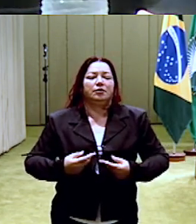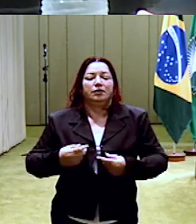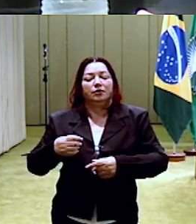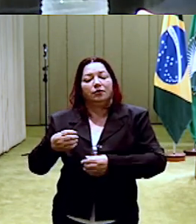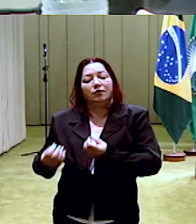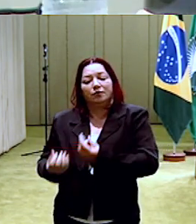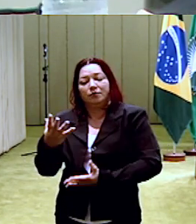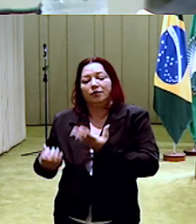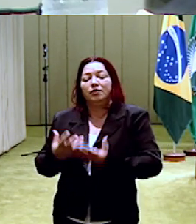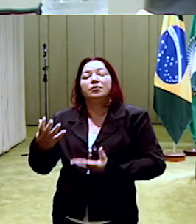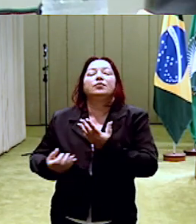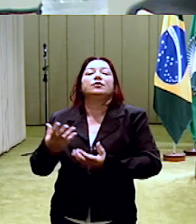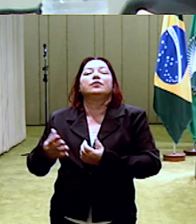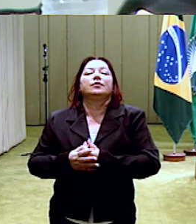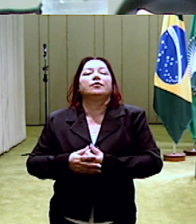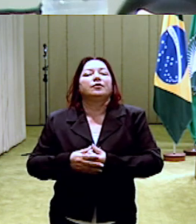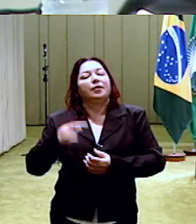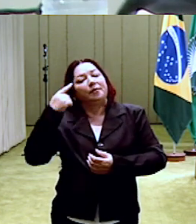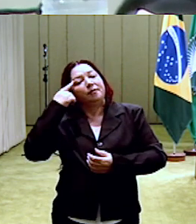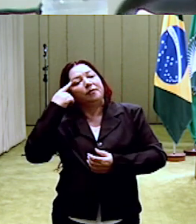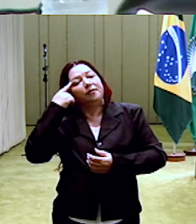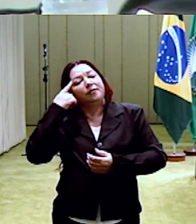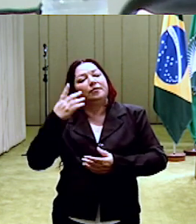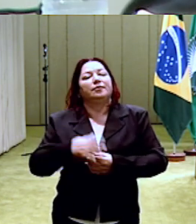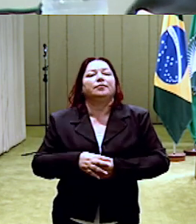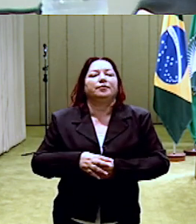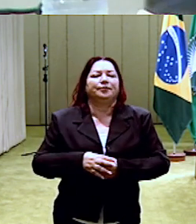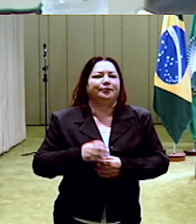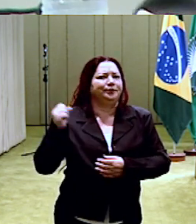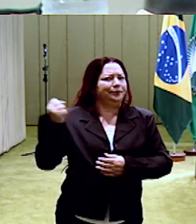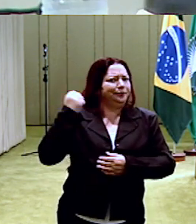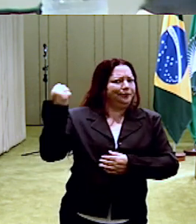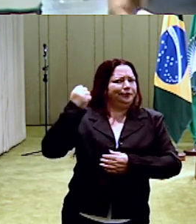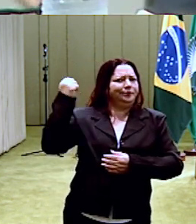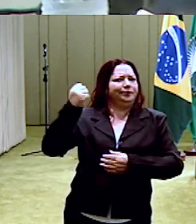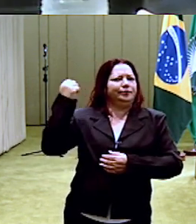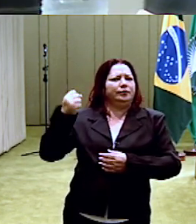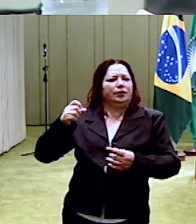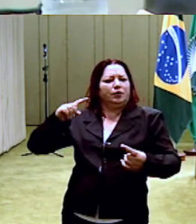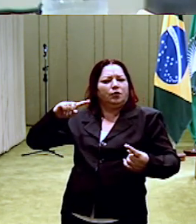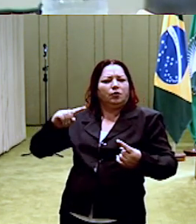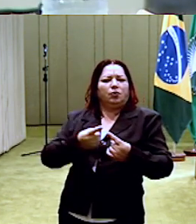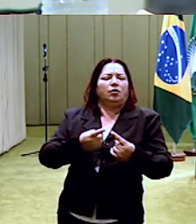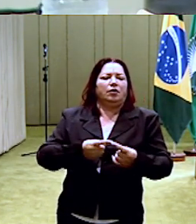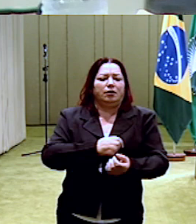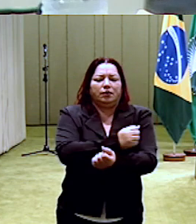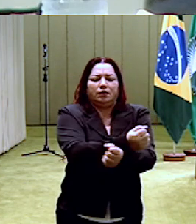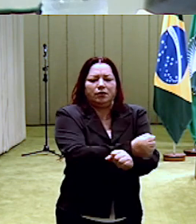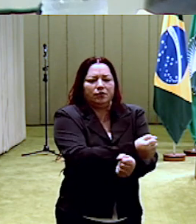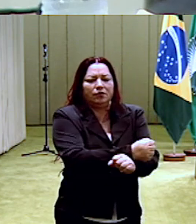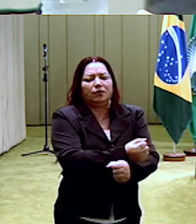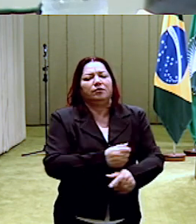um desafio no Brasil quando a gente pensa em situações de gravíssimas violações, como trabalhos análogos à